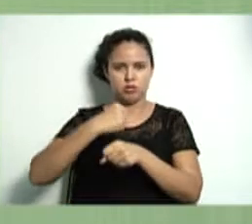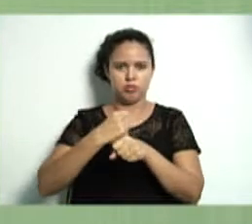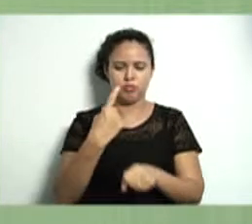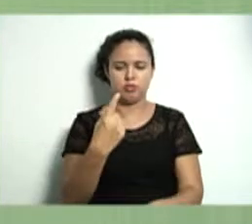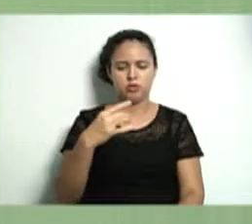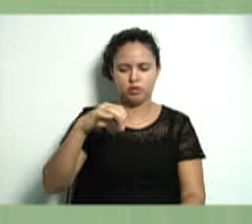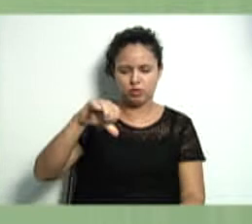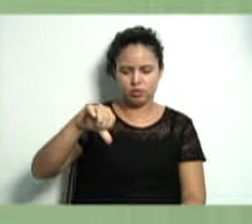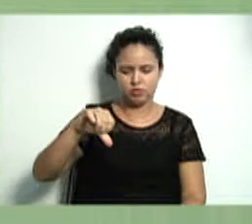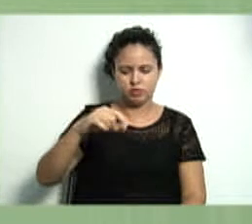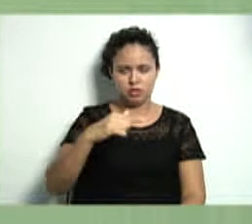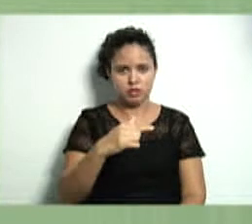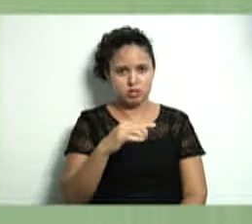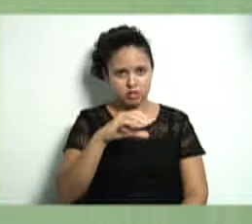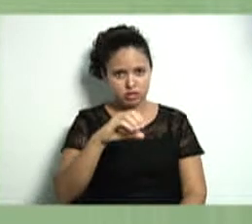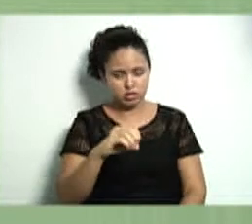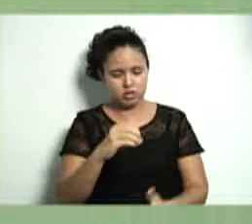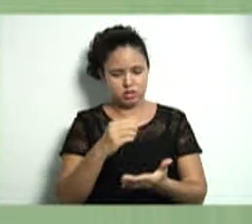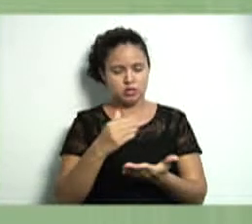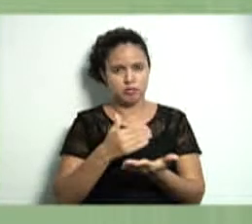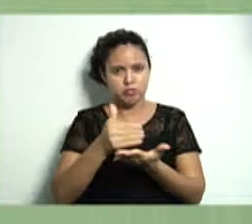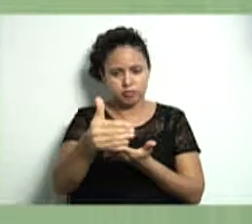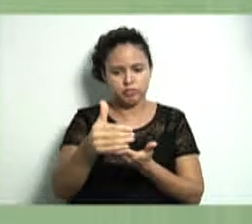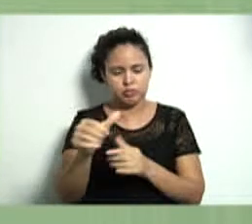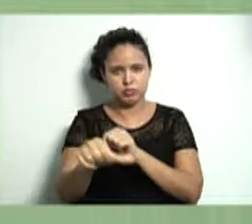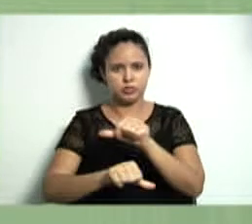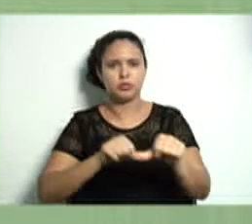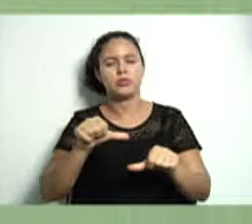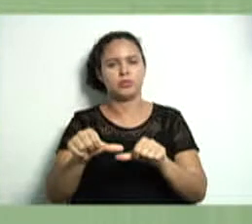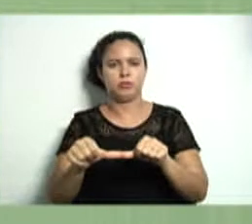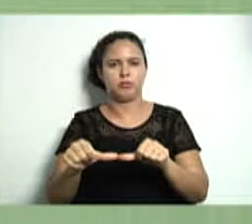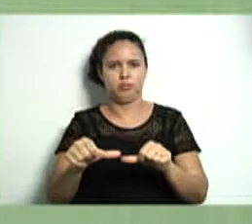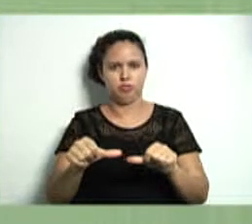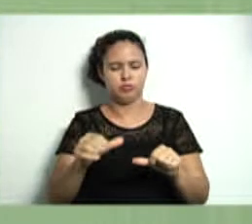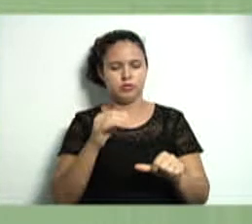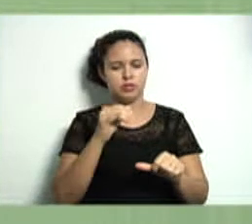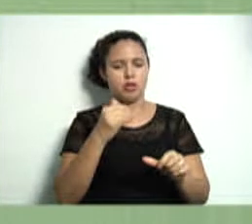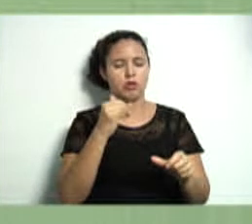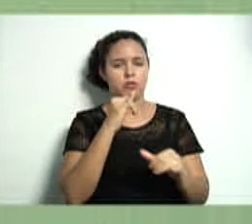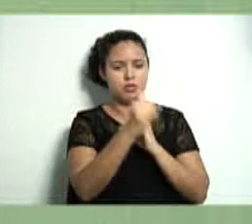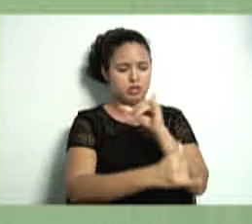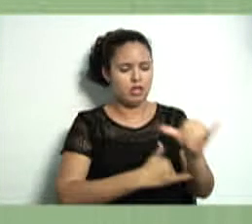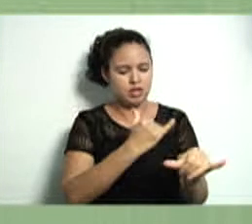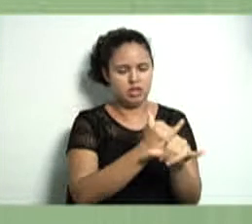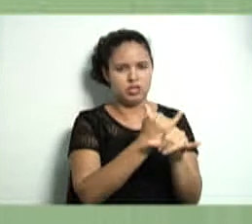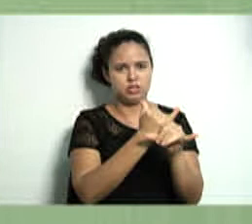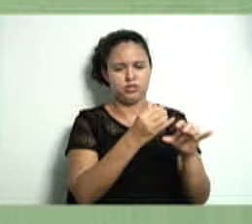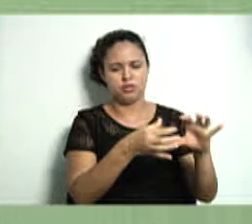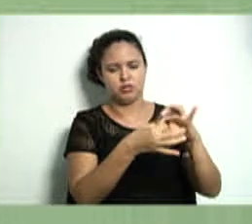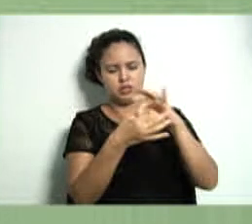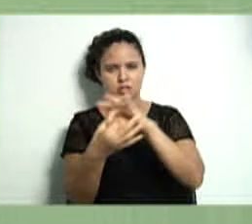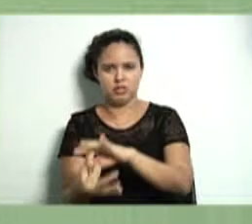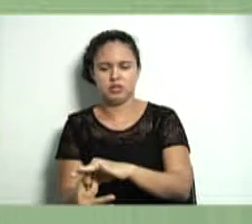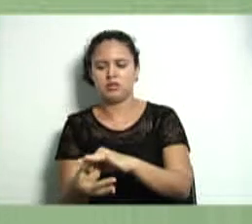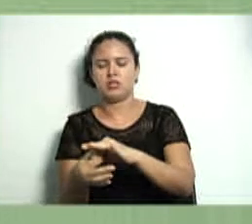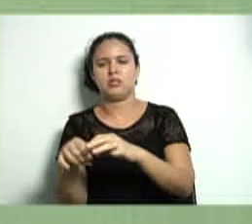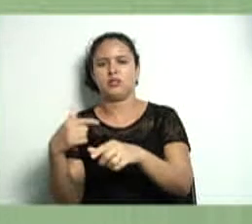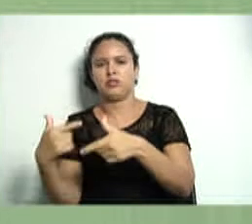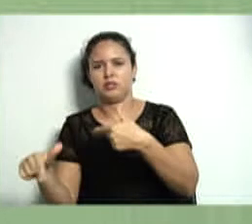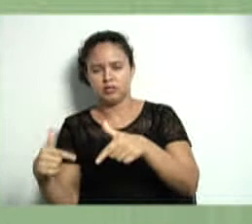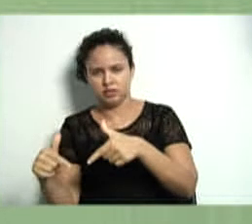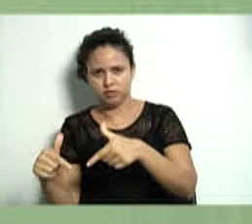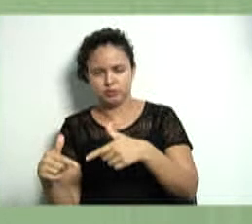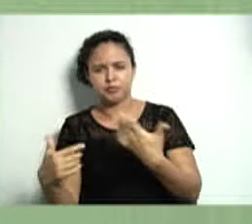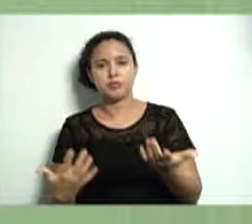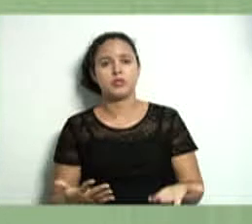dois fenômenos de automação e teletrabalho. Professora, o que é automação? Automação é quando